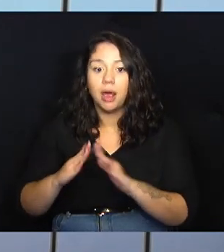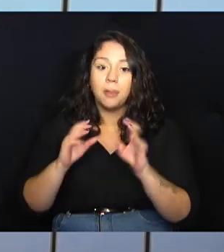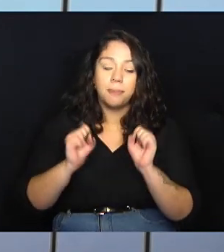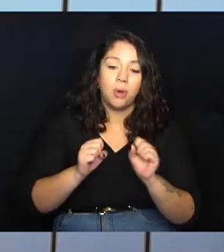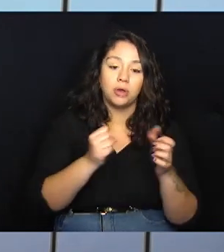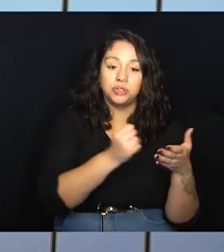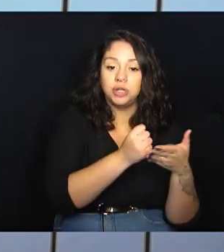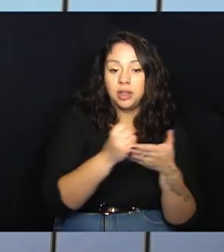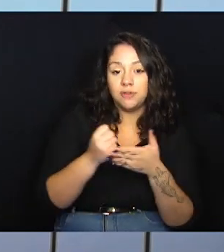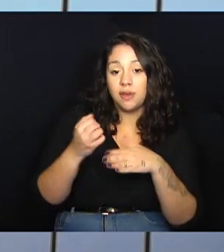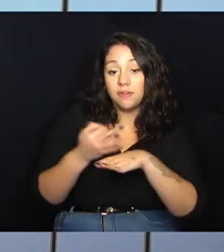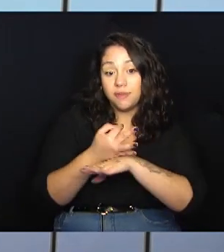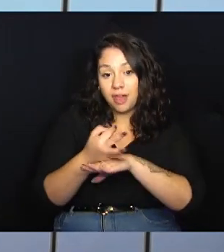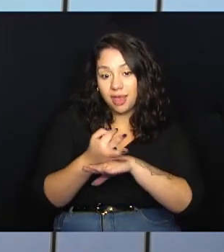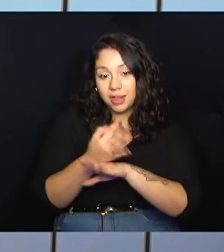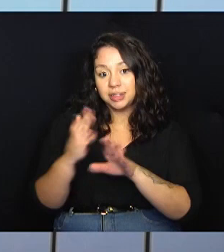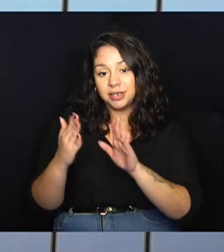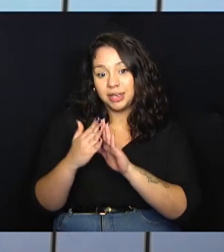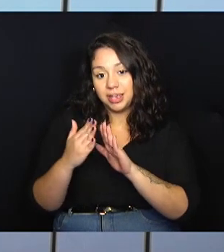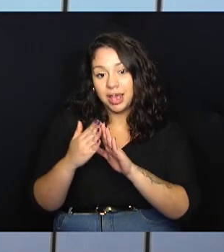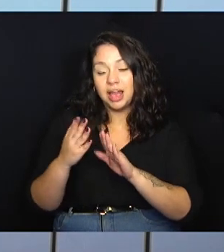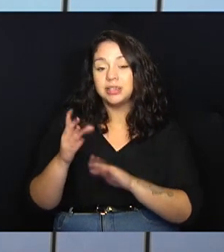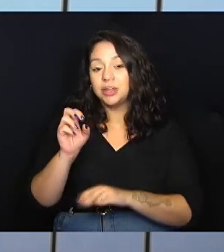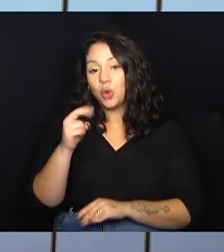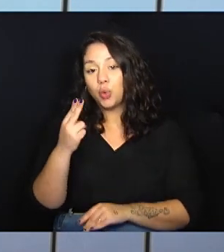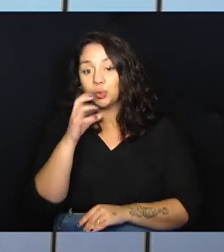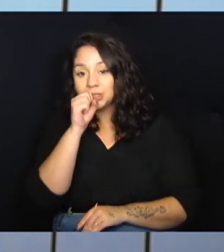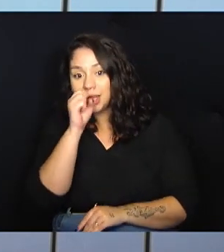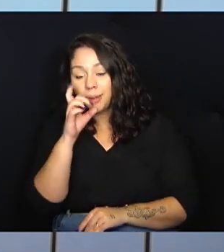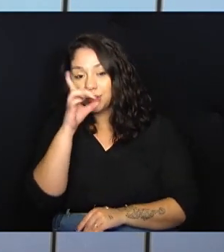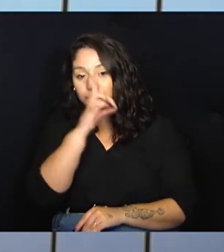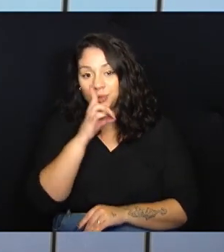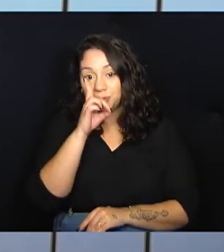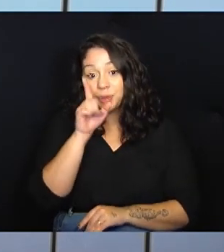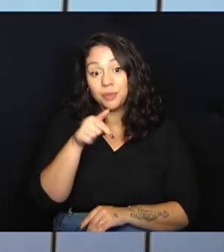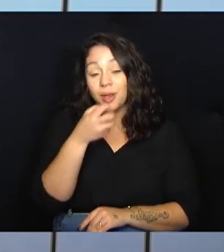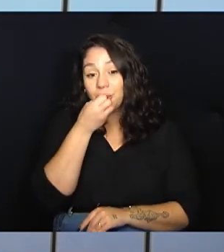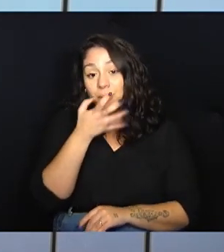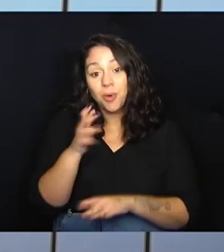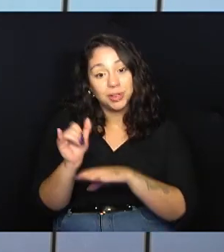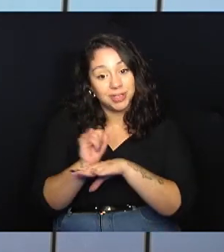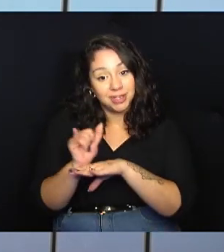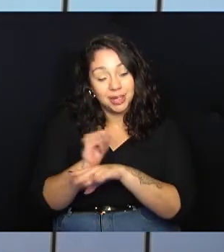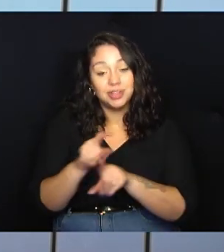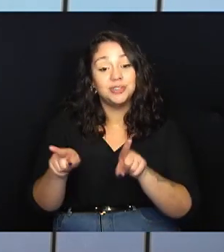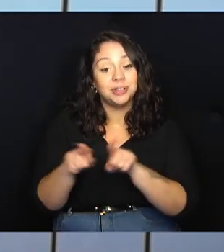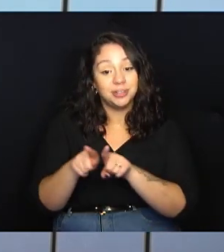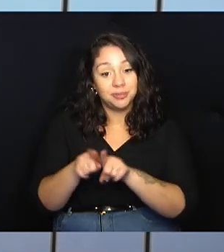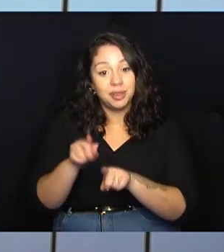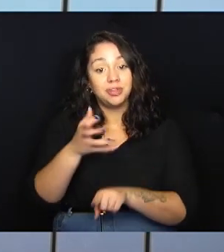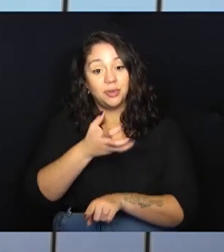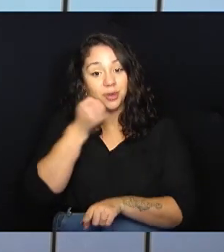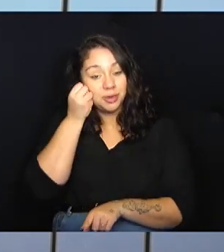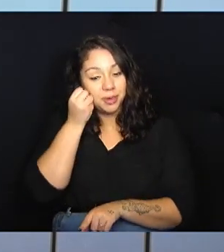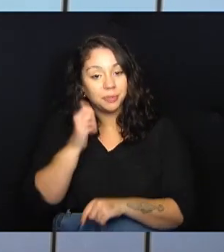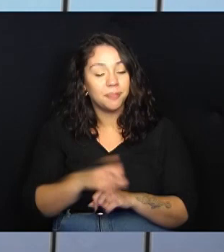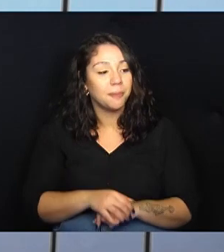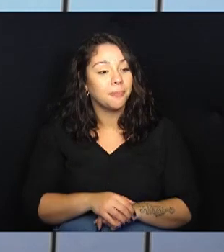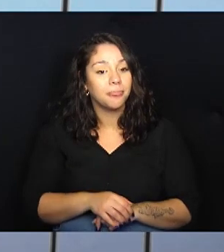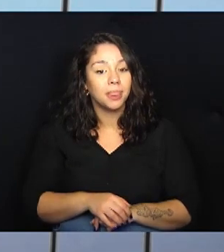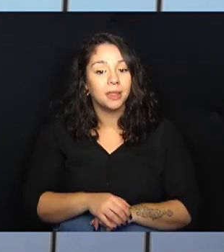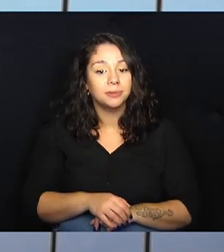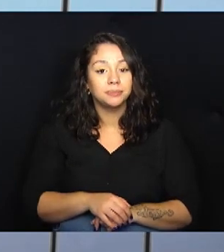em casa, né? É mais leve um pouco, mas é um bom caminho também para o acolhimento. Como chama